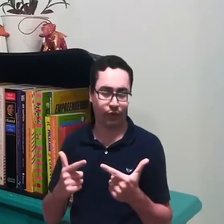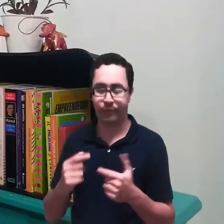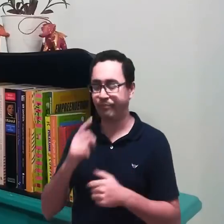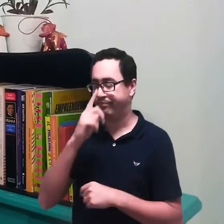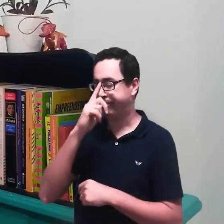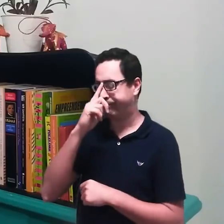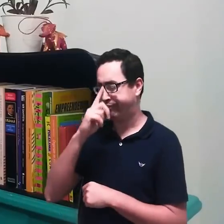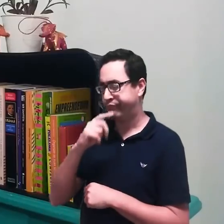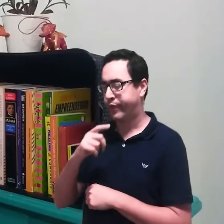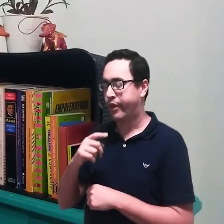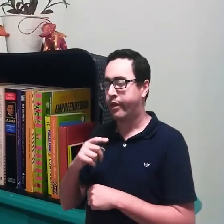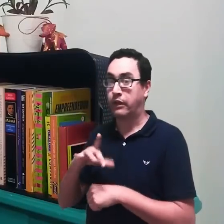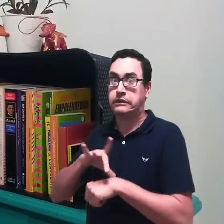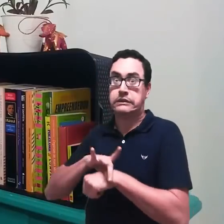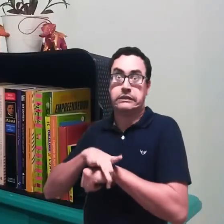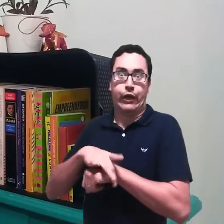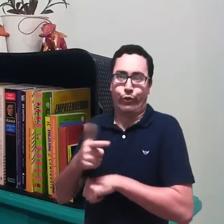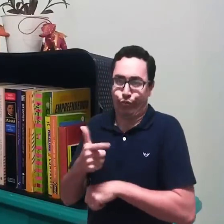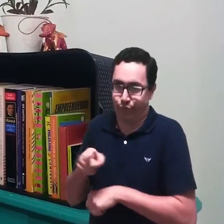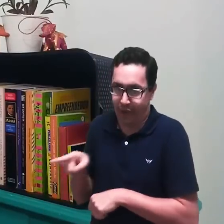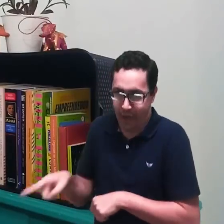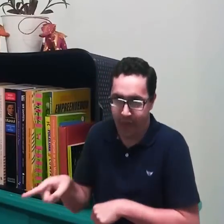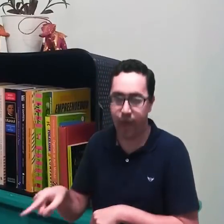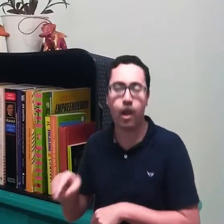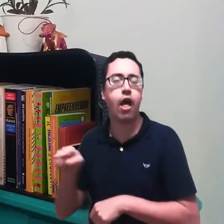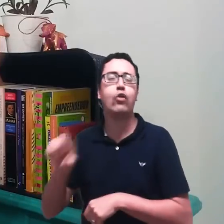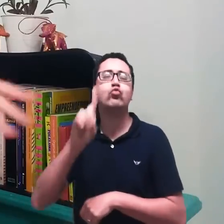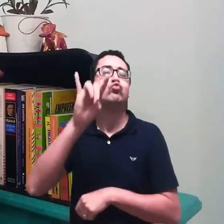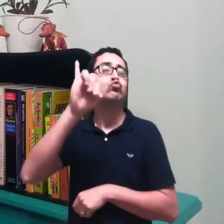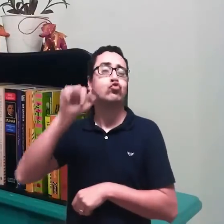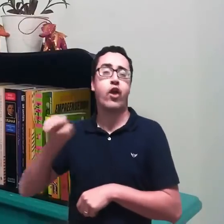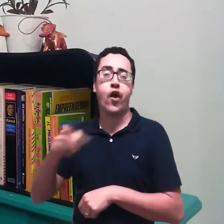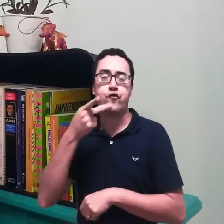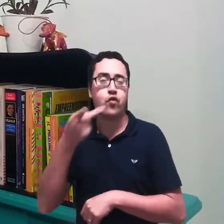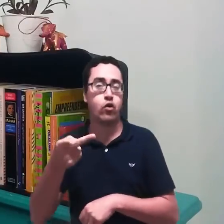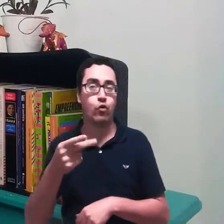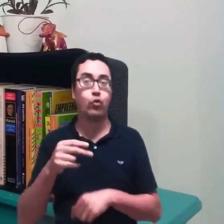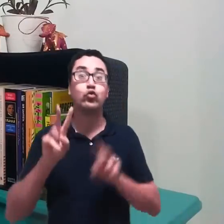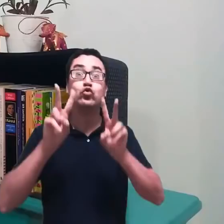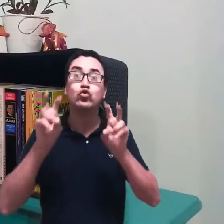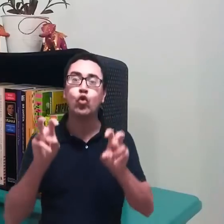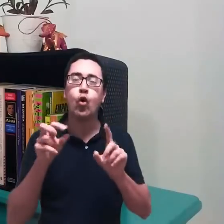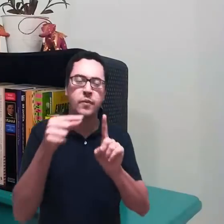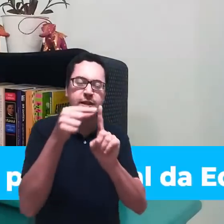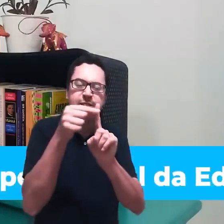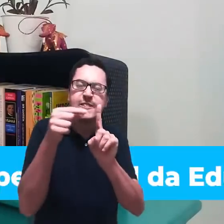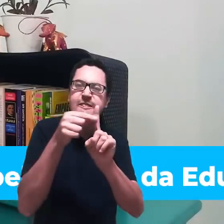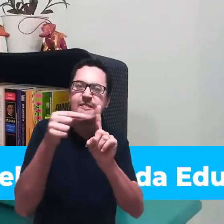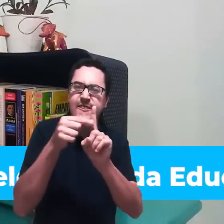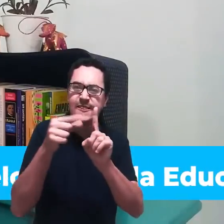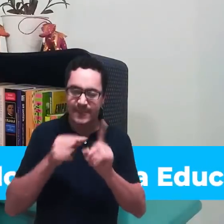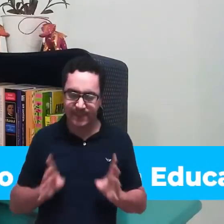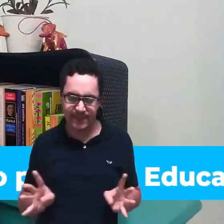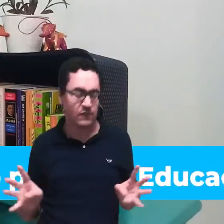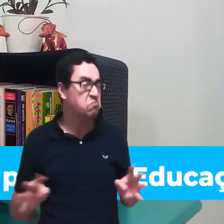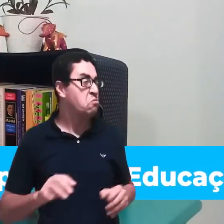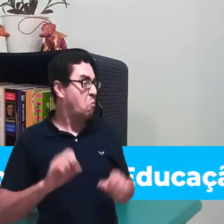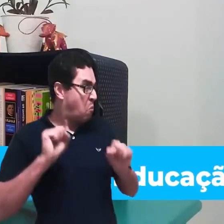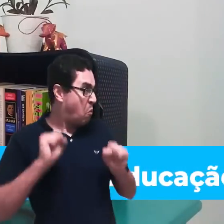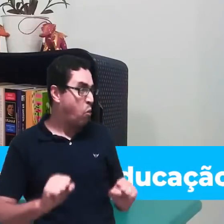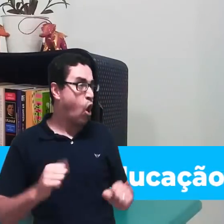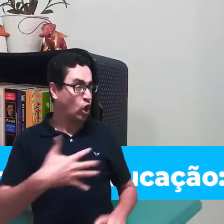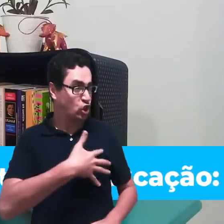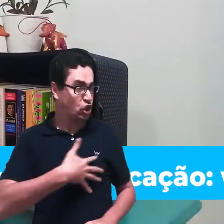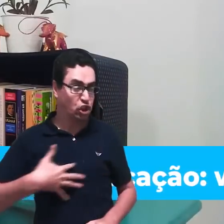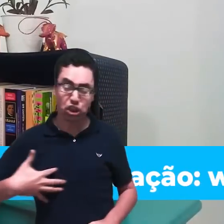de seus quatro espinhos, disse ao Pequeno Príncipe: que venham os tigres com suas garras.